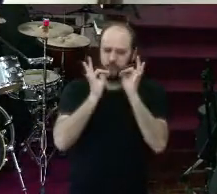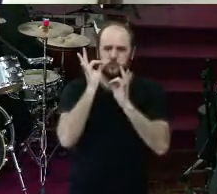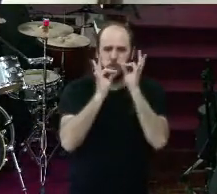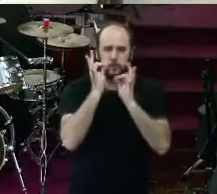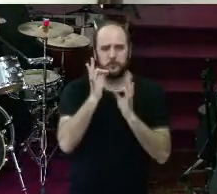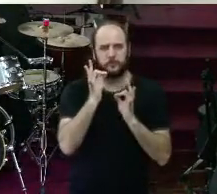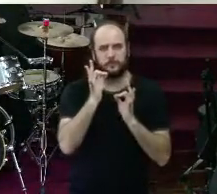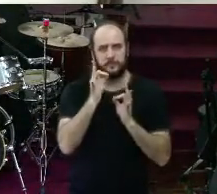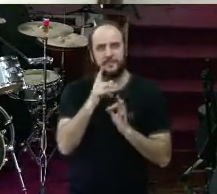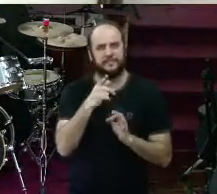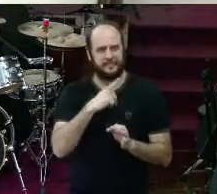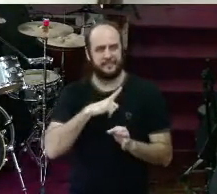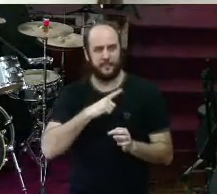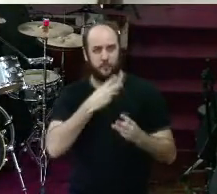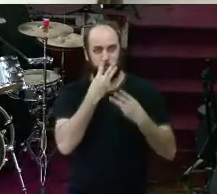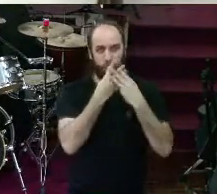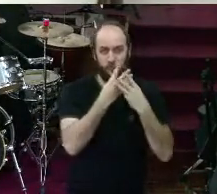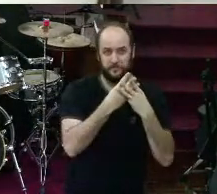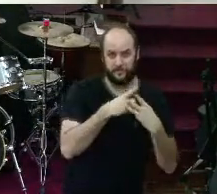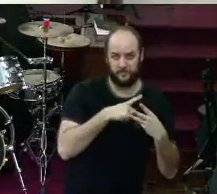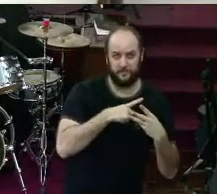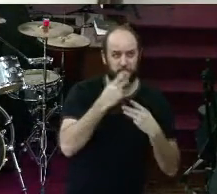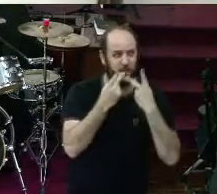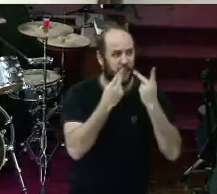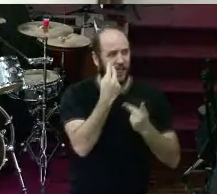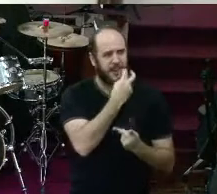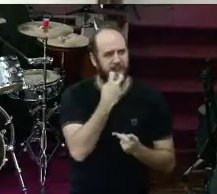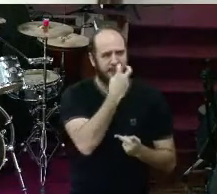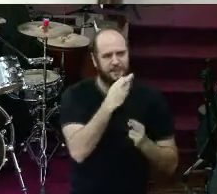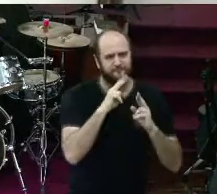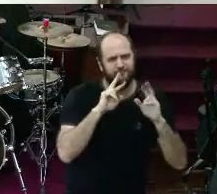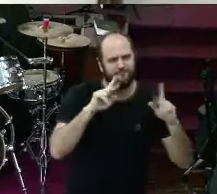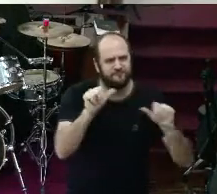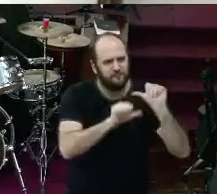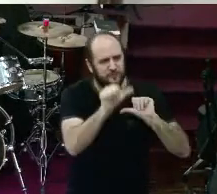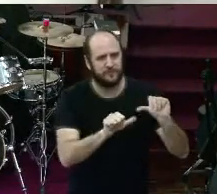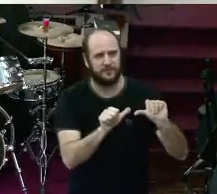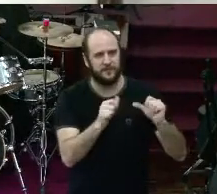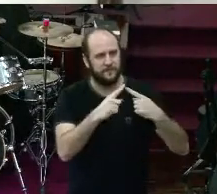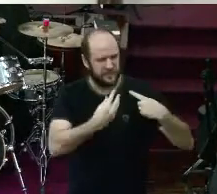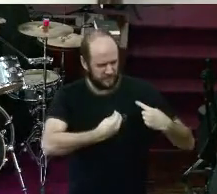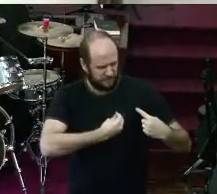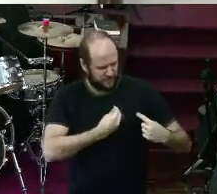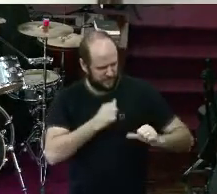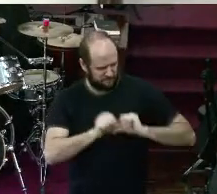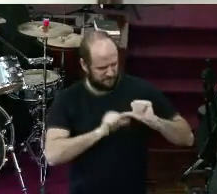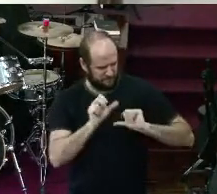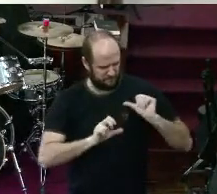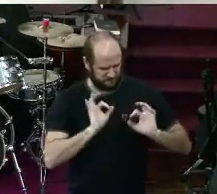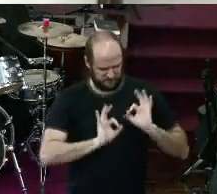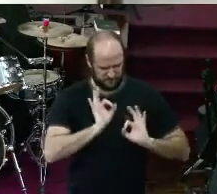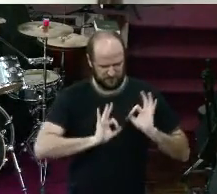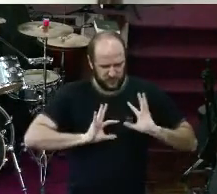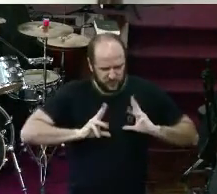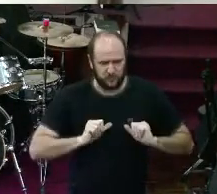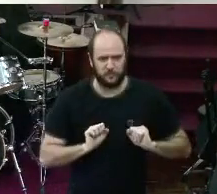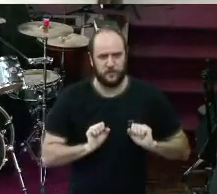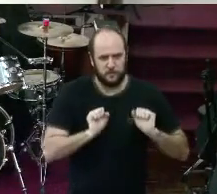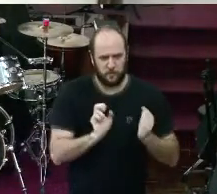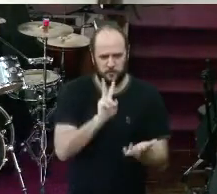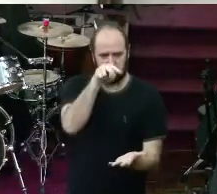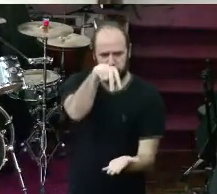essa confissão no verso 5, mas toda a sua vida, para que ele pudesse ser profeta diante de